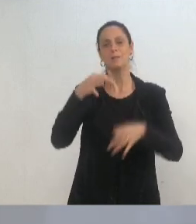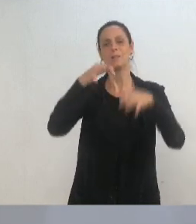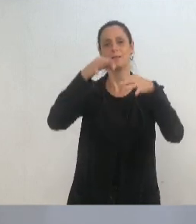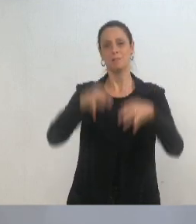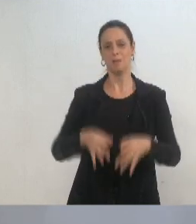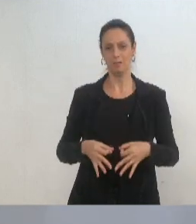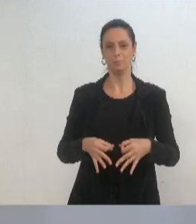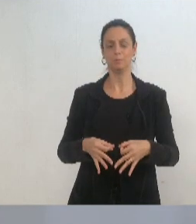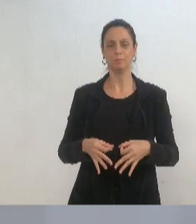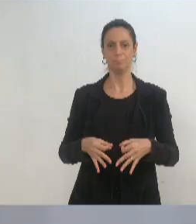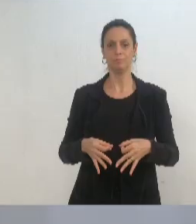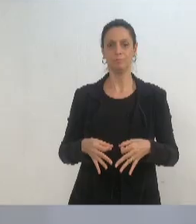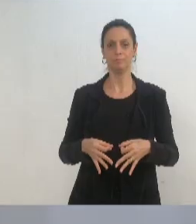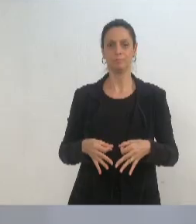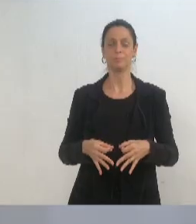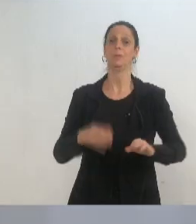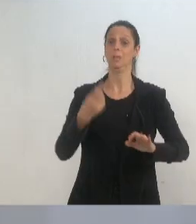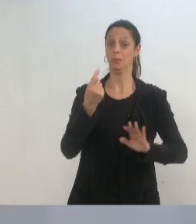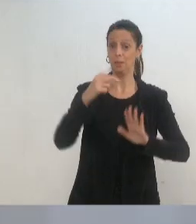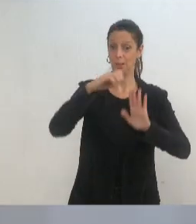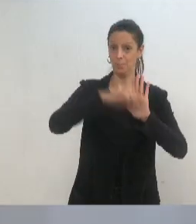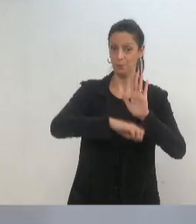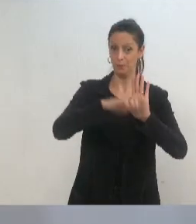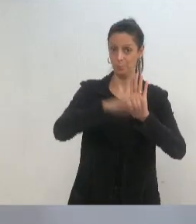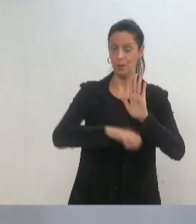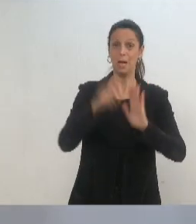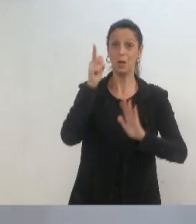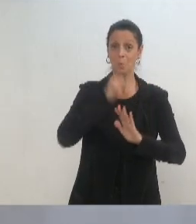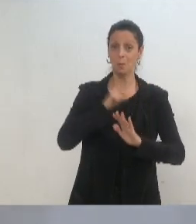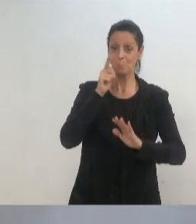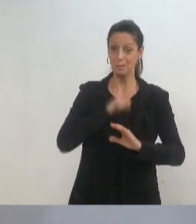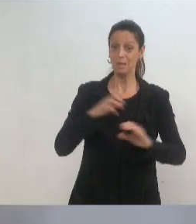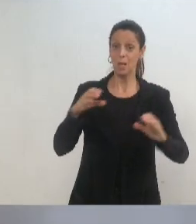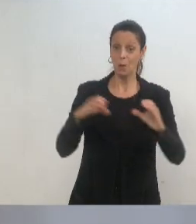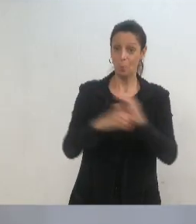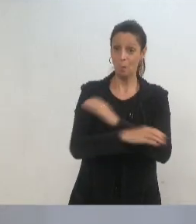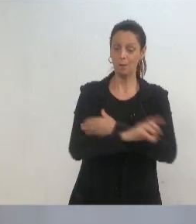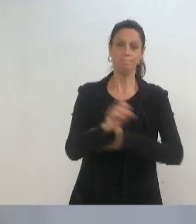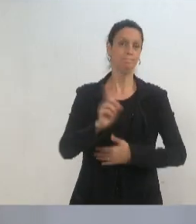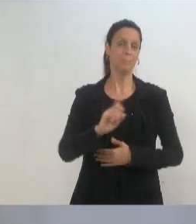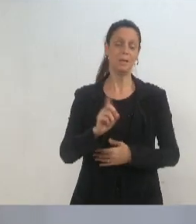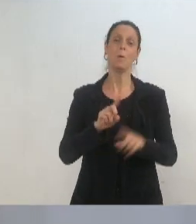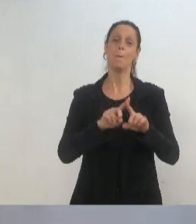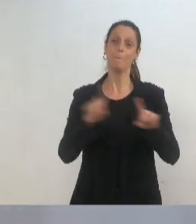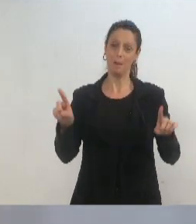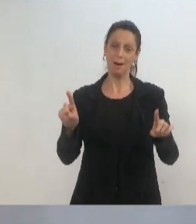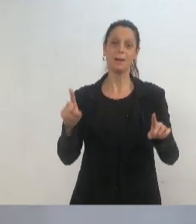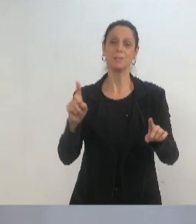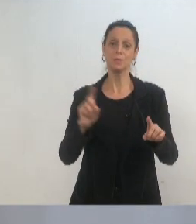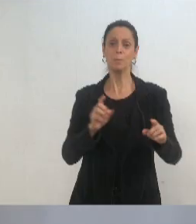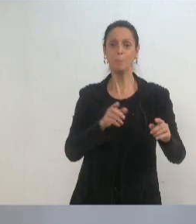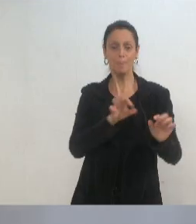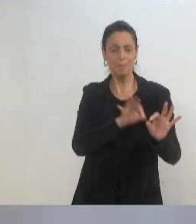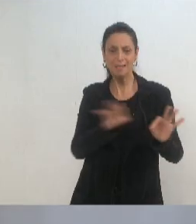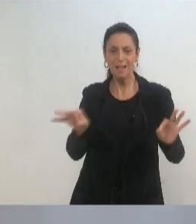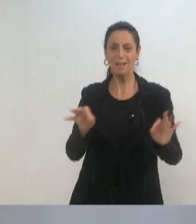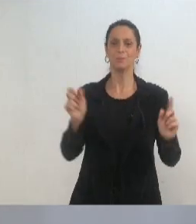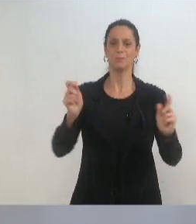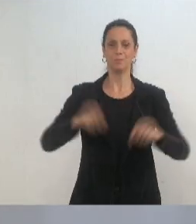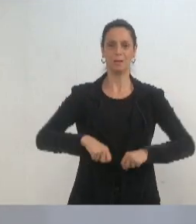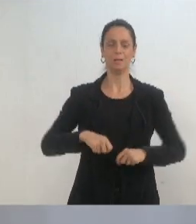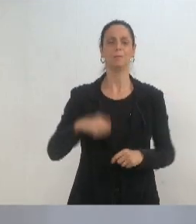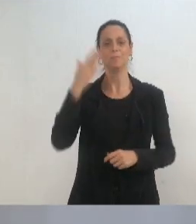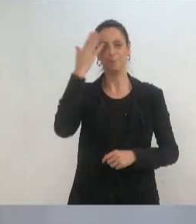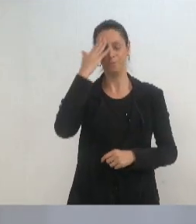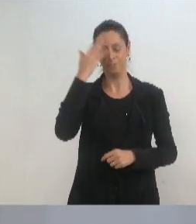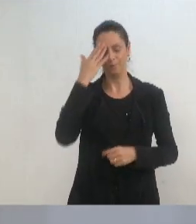que não é a partir de emendas parlamentares que a gente vai conseguir consolidar um investimento de mais de 10 milhões de reais. Então, assim, a gente sabe que a administração atual